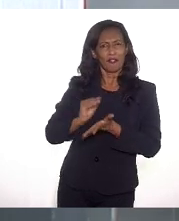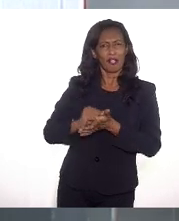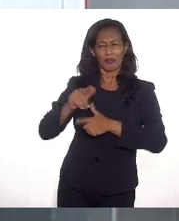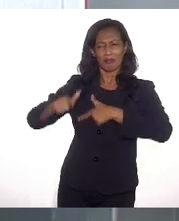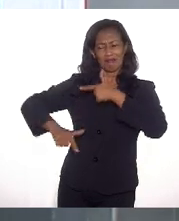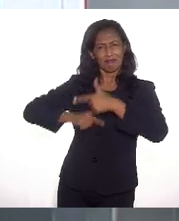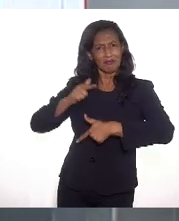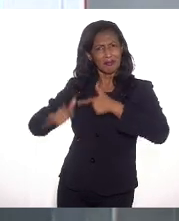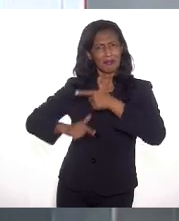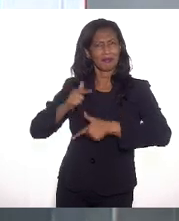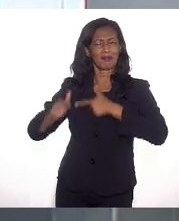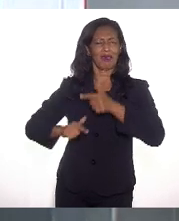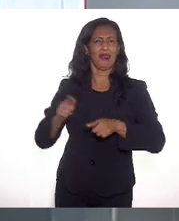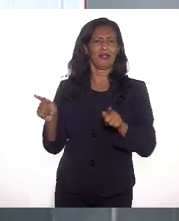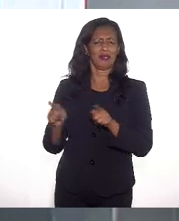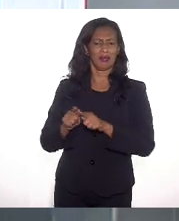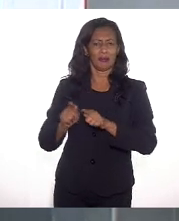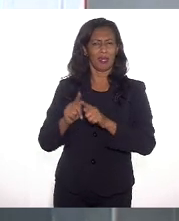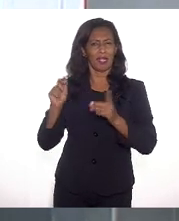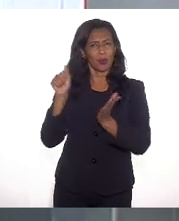trouxe.